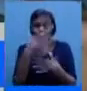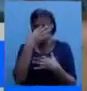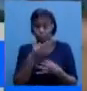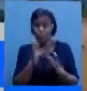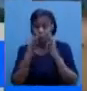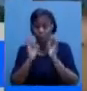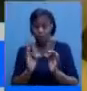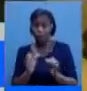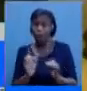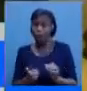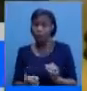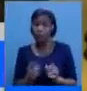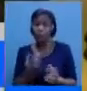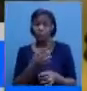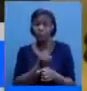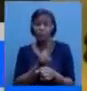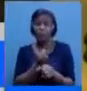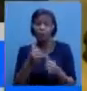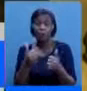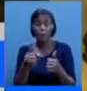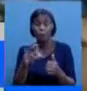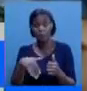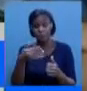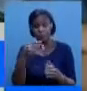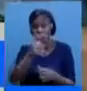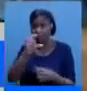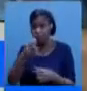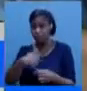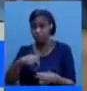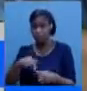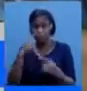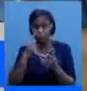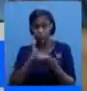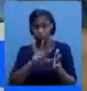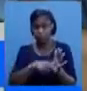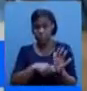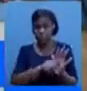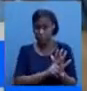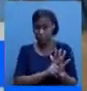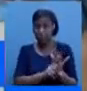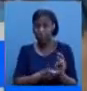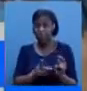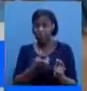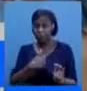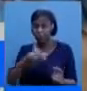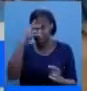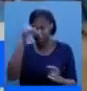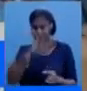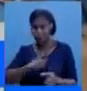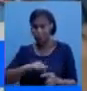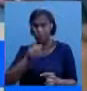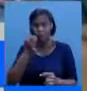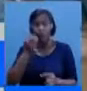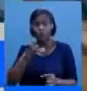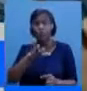que se exige quando se atua sobre bens estratégicos do país. Nós estamos a apresentar um projeto de lei que é a nossa visão sobre a